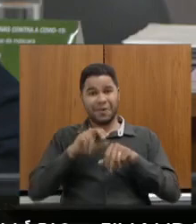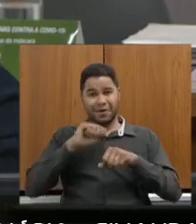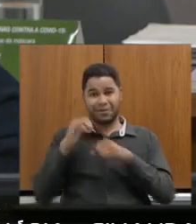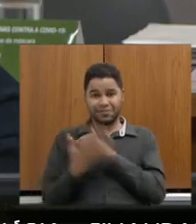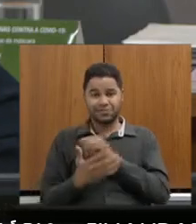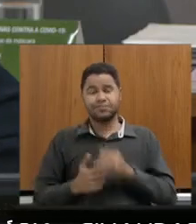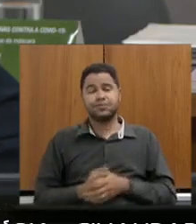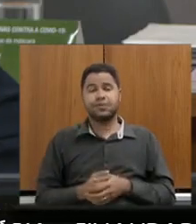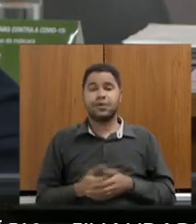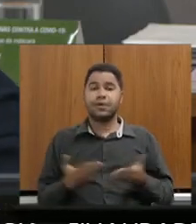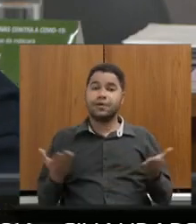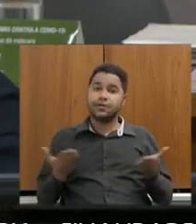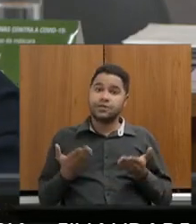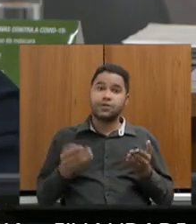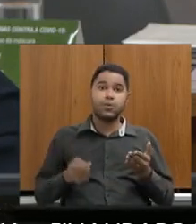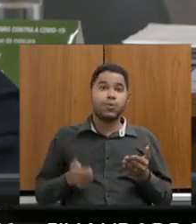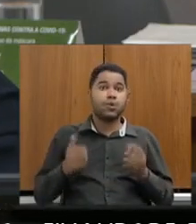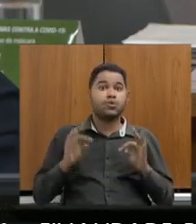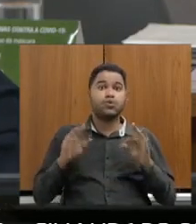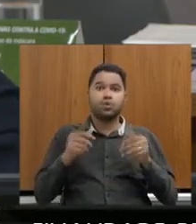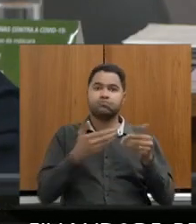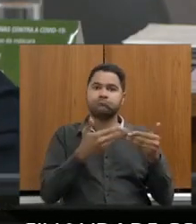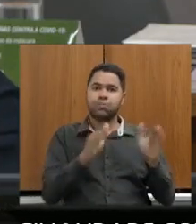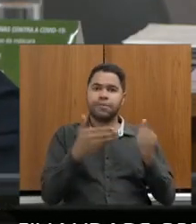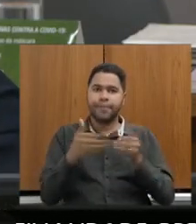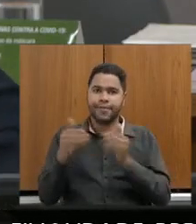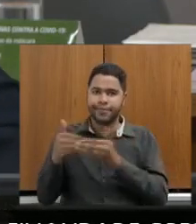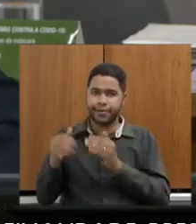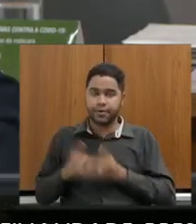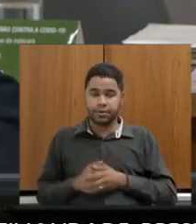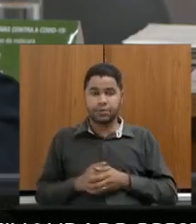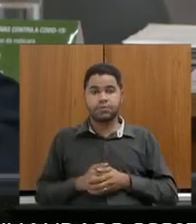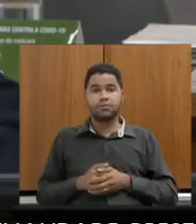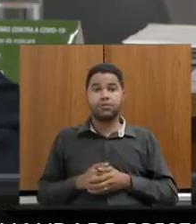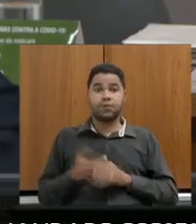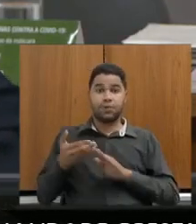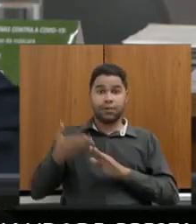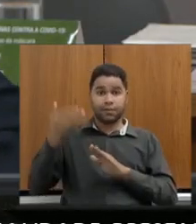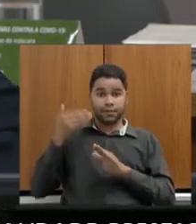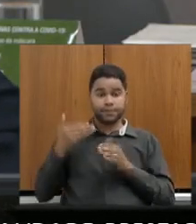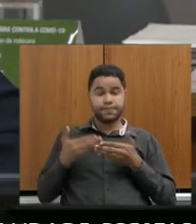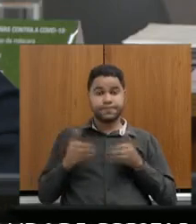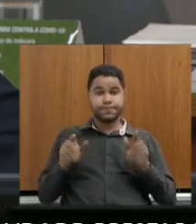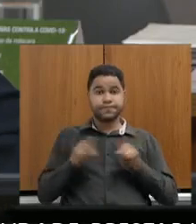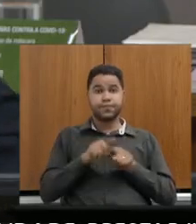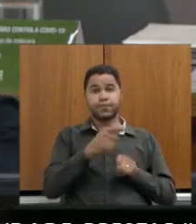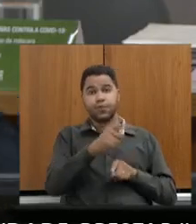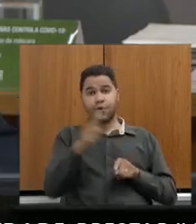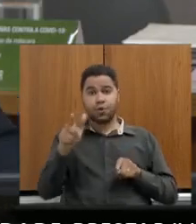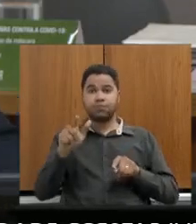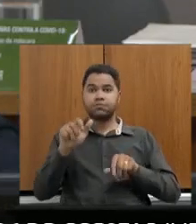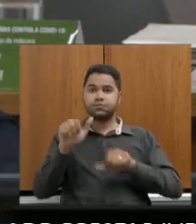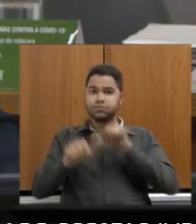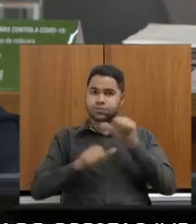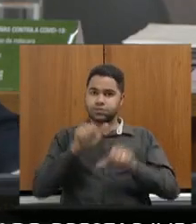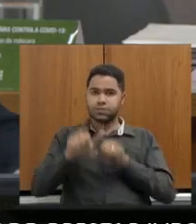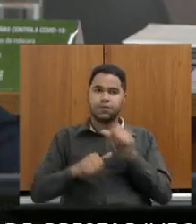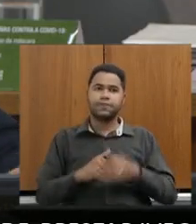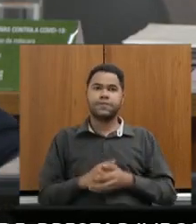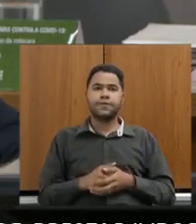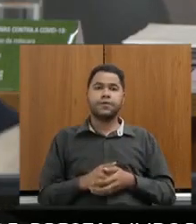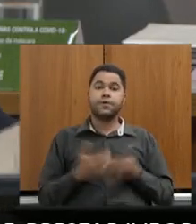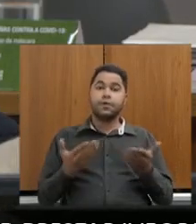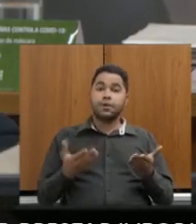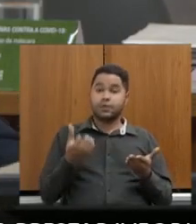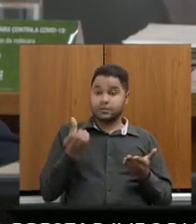pandemia e agora quase todos estão sendo abertos e não só os anteriores estão sendo aberto com corpo estão sendo multiplicadas então